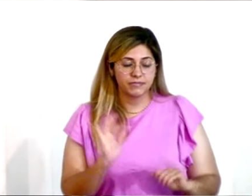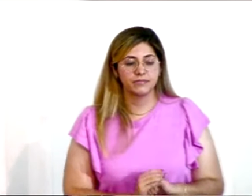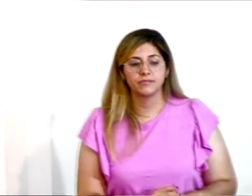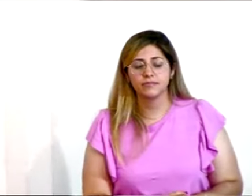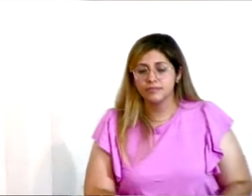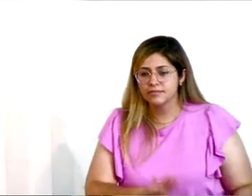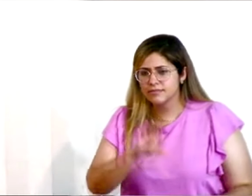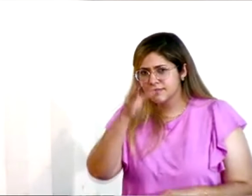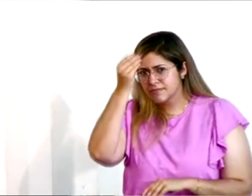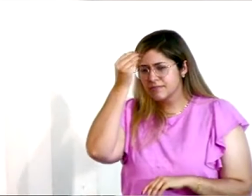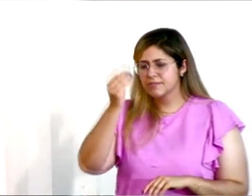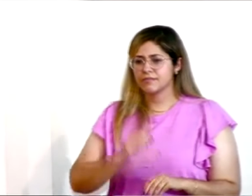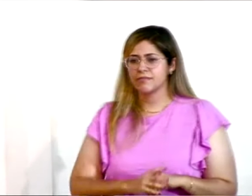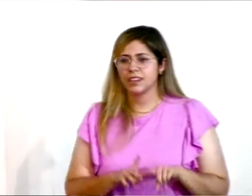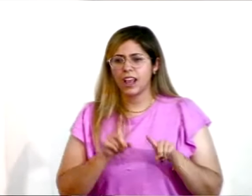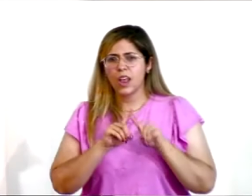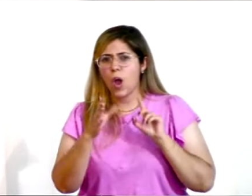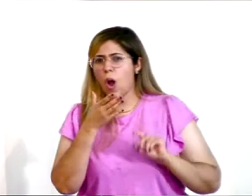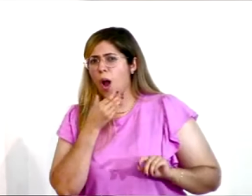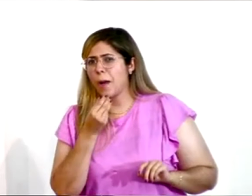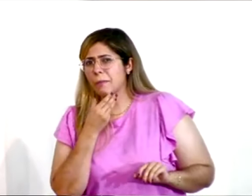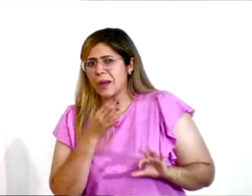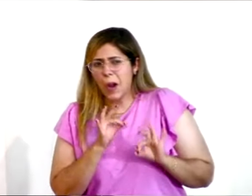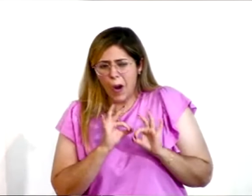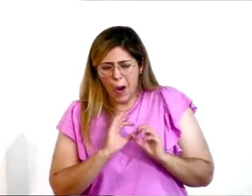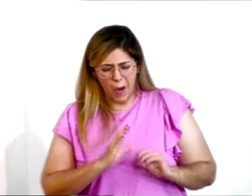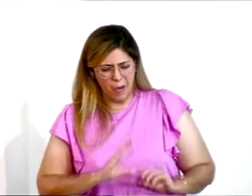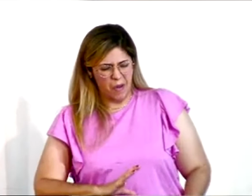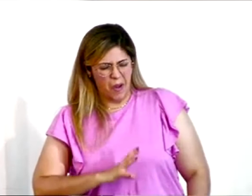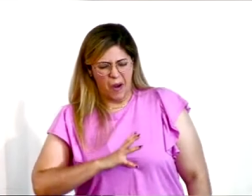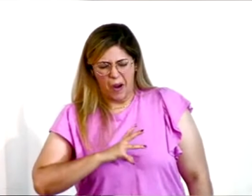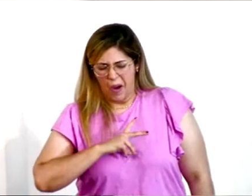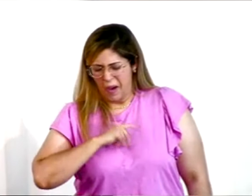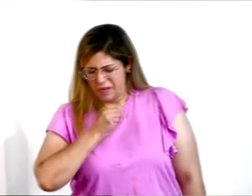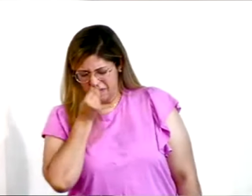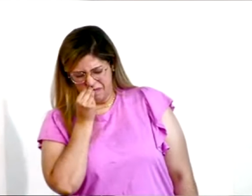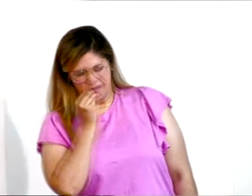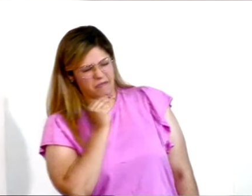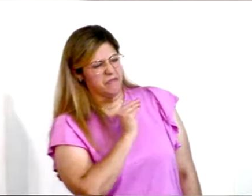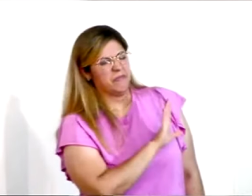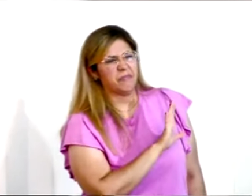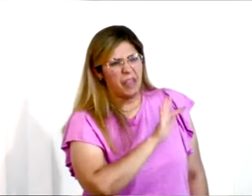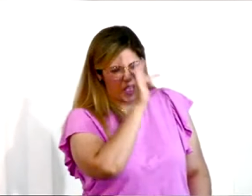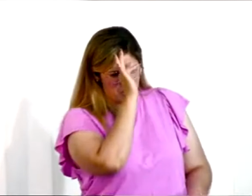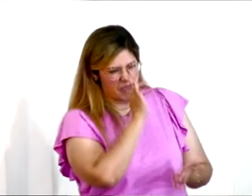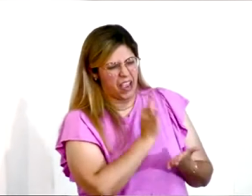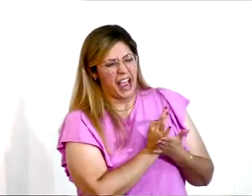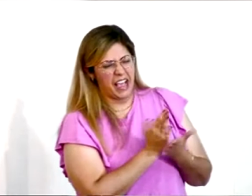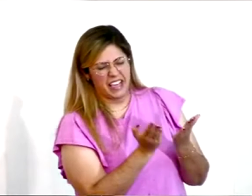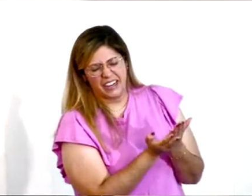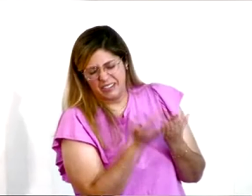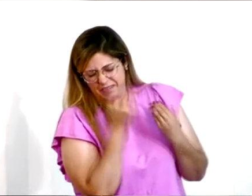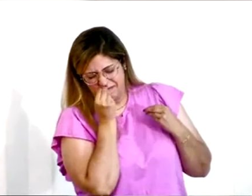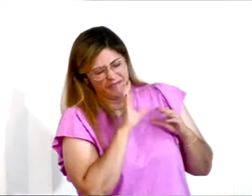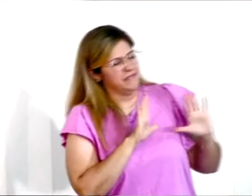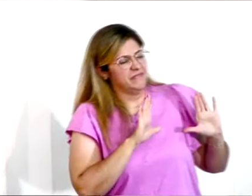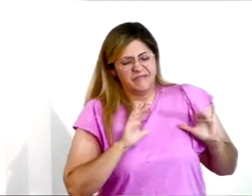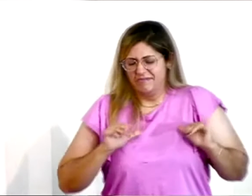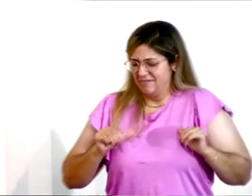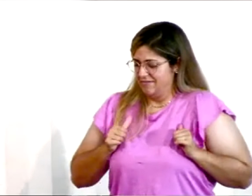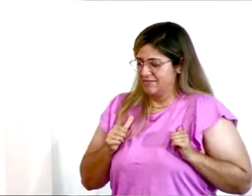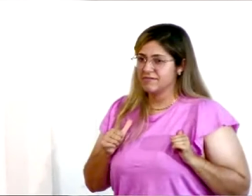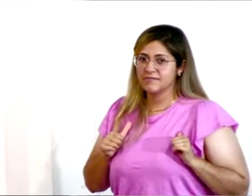que detesta a fé cristã. Não pode suportar um povo seguindo um galileu. Não pode